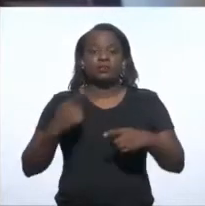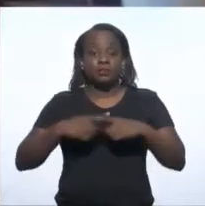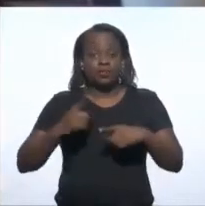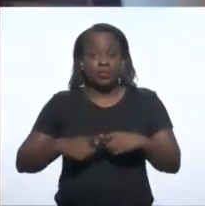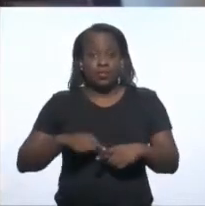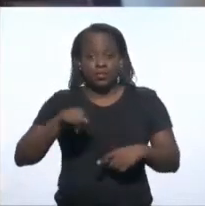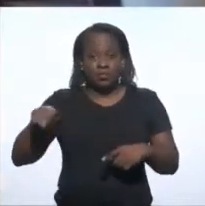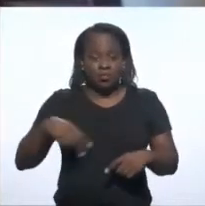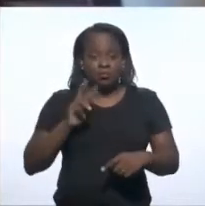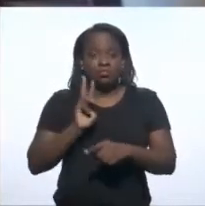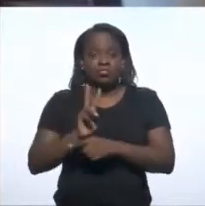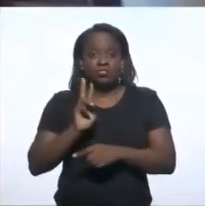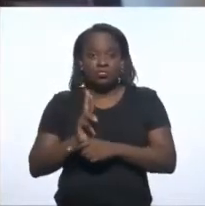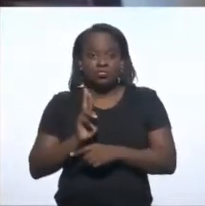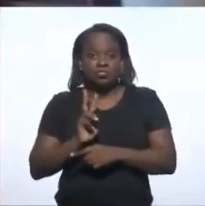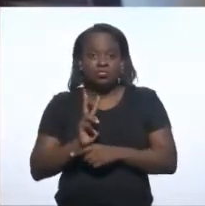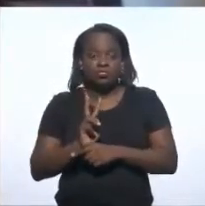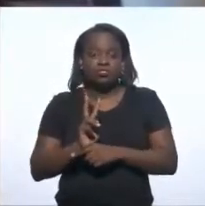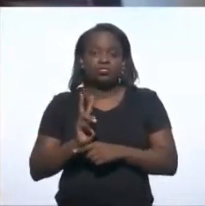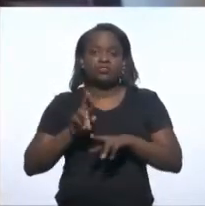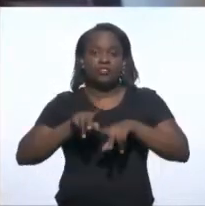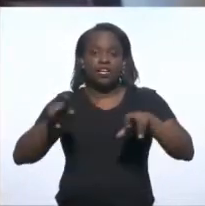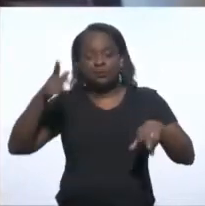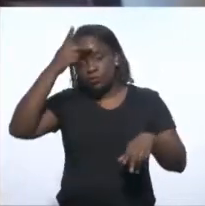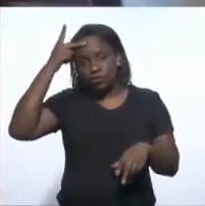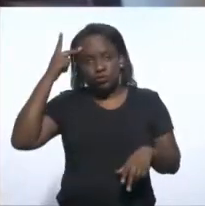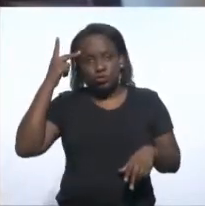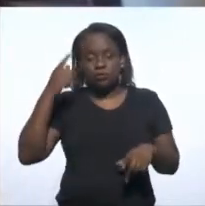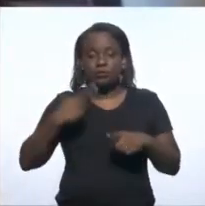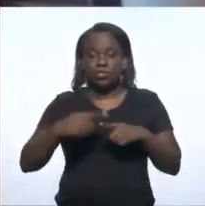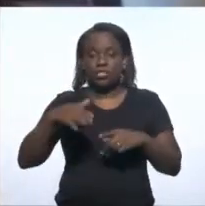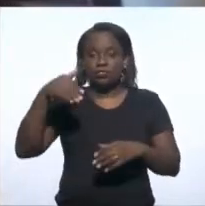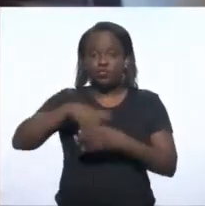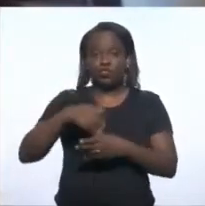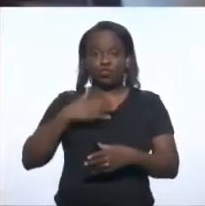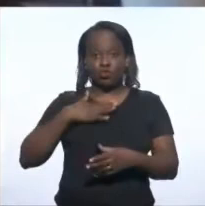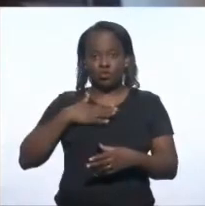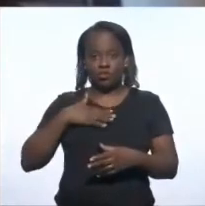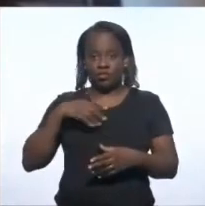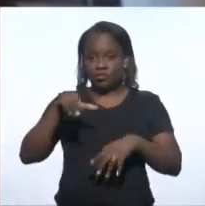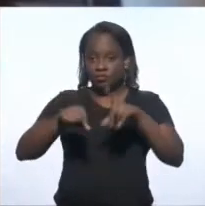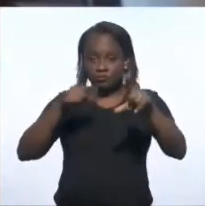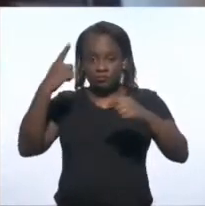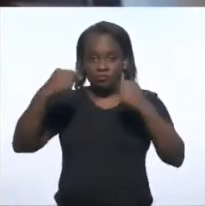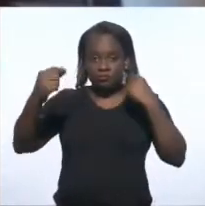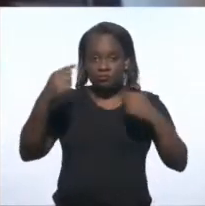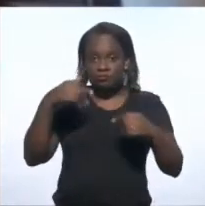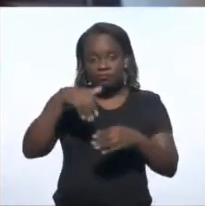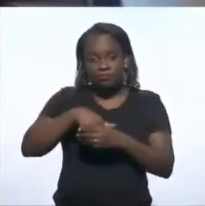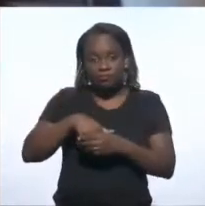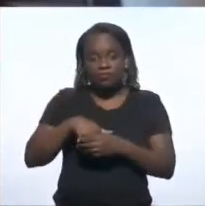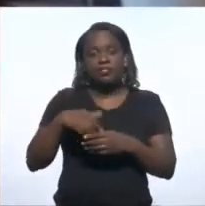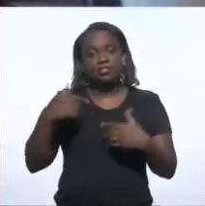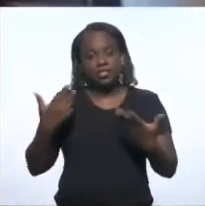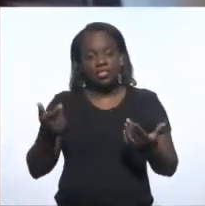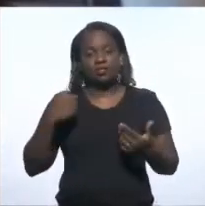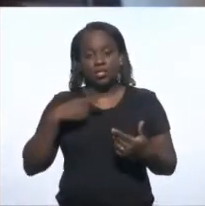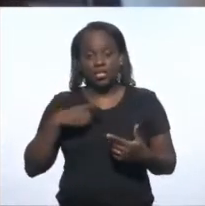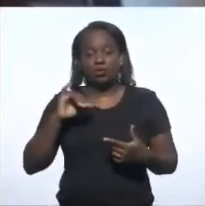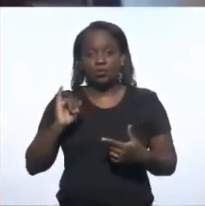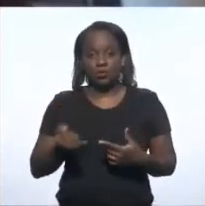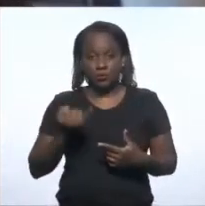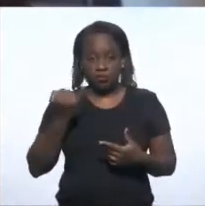nós representamos várias pessoas que aqui nos colocaram e quando eu tive a